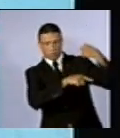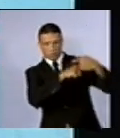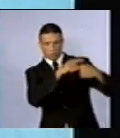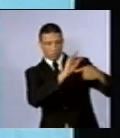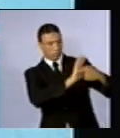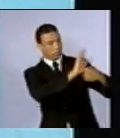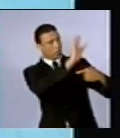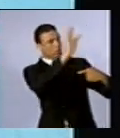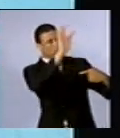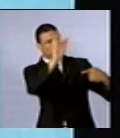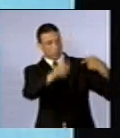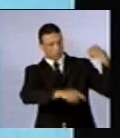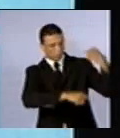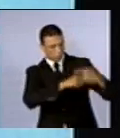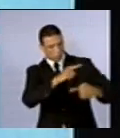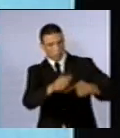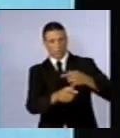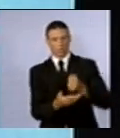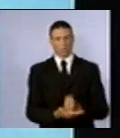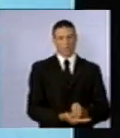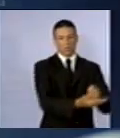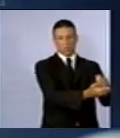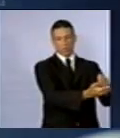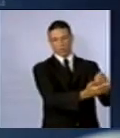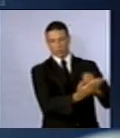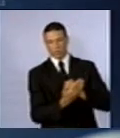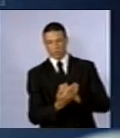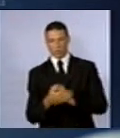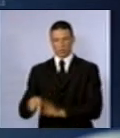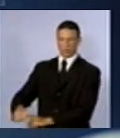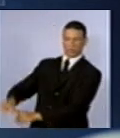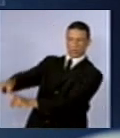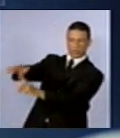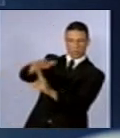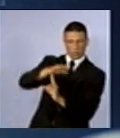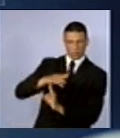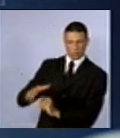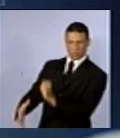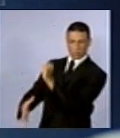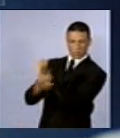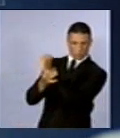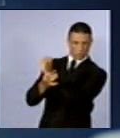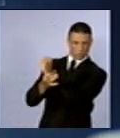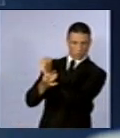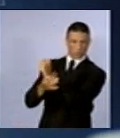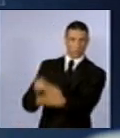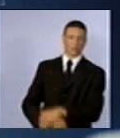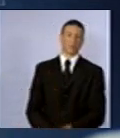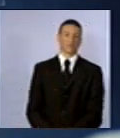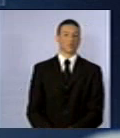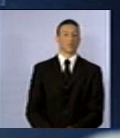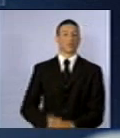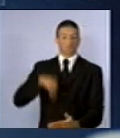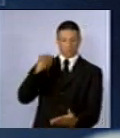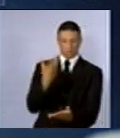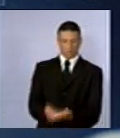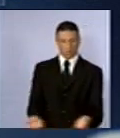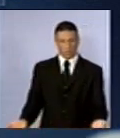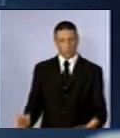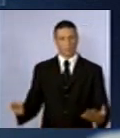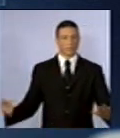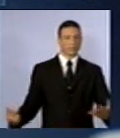de sustentabilidade e na preservação do meio ambiente. Isso criou uma situação